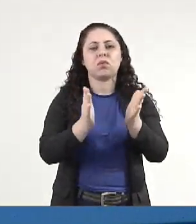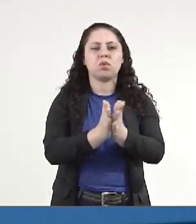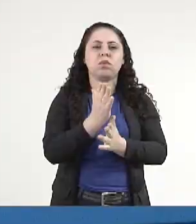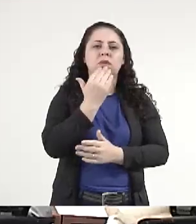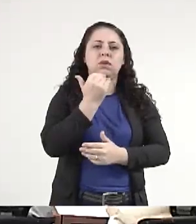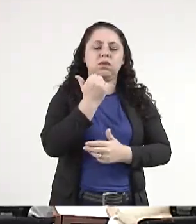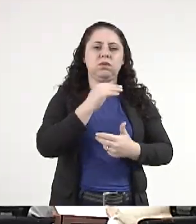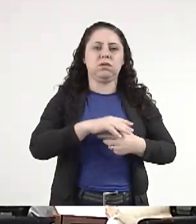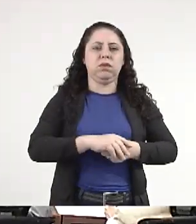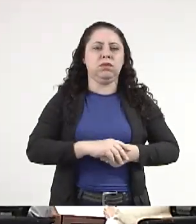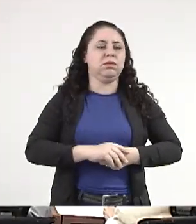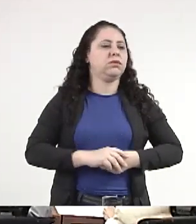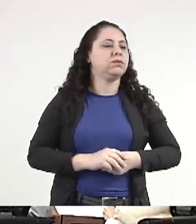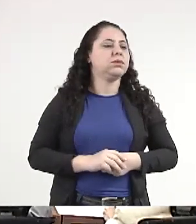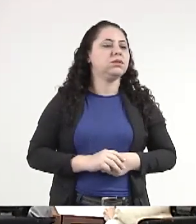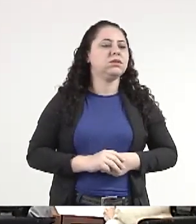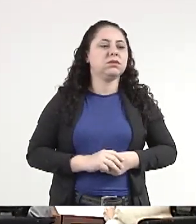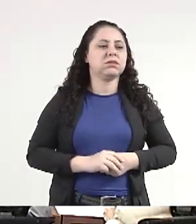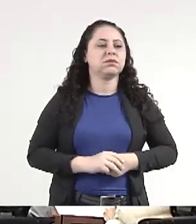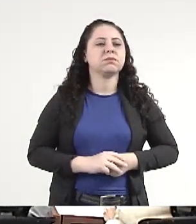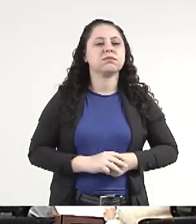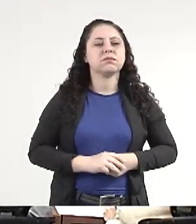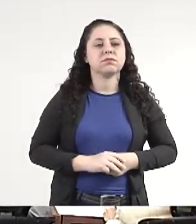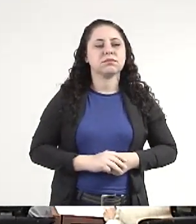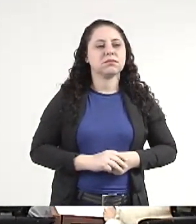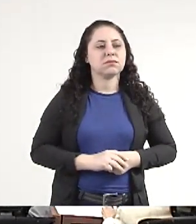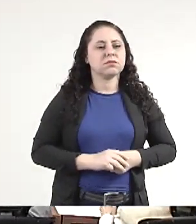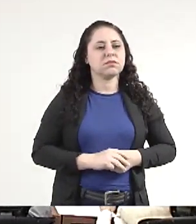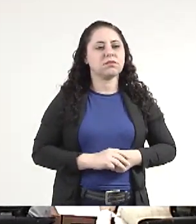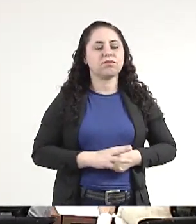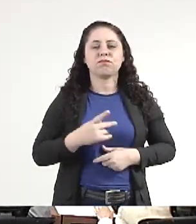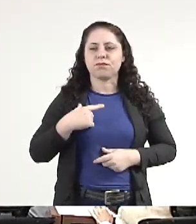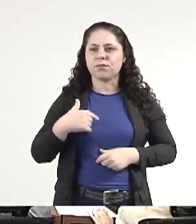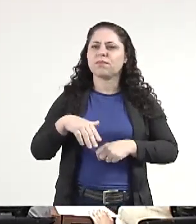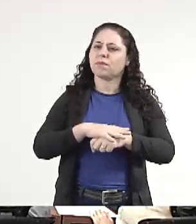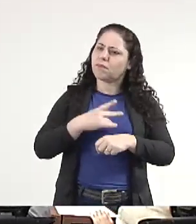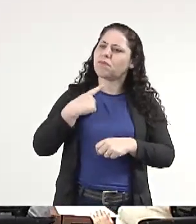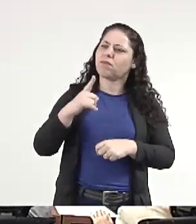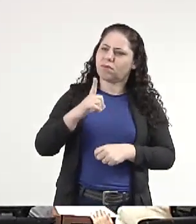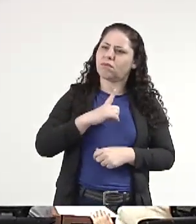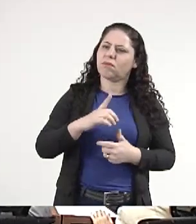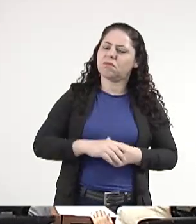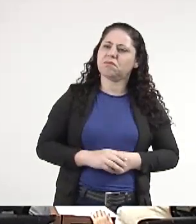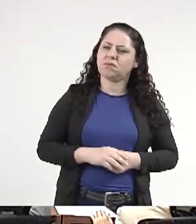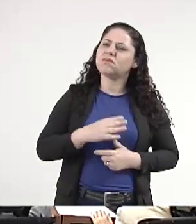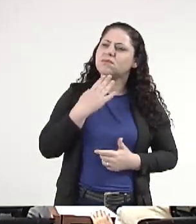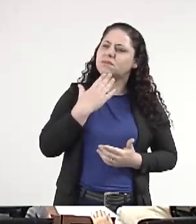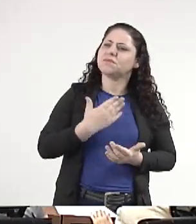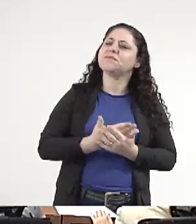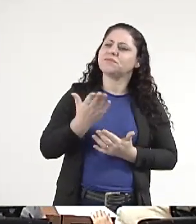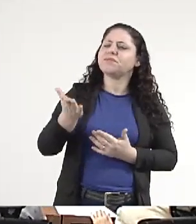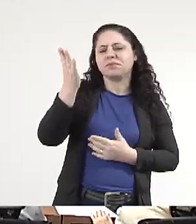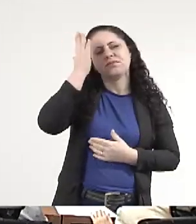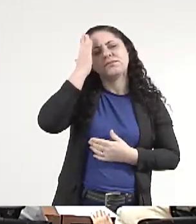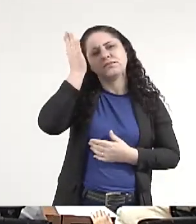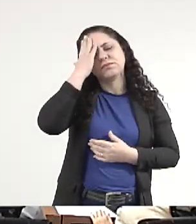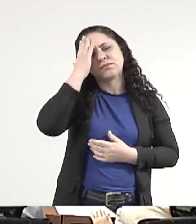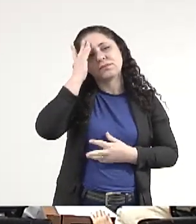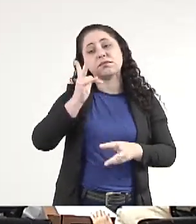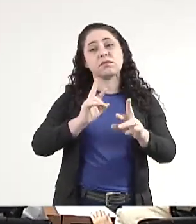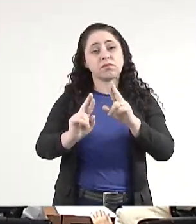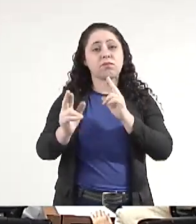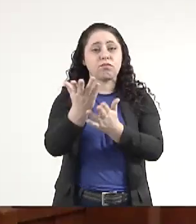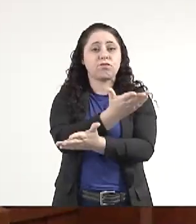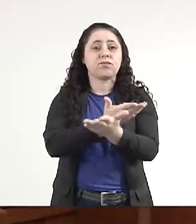senhor presidente. Deputado Zeca do PT, também nutro por Vossa Excelência uma enorme admiração, e o senhor sabe disso, uma